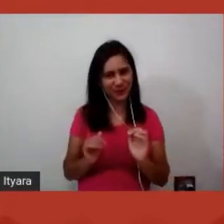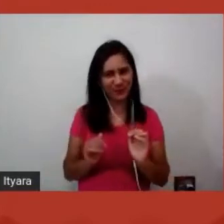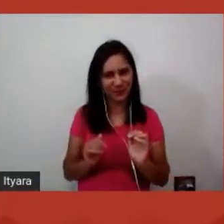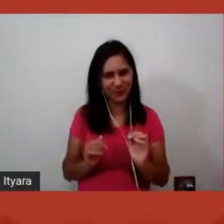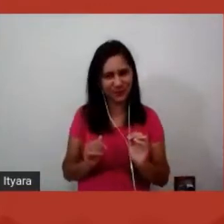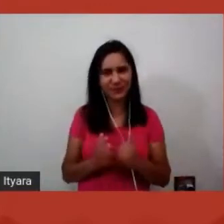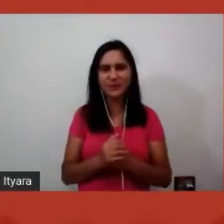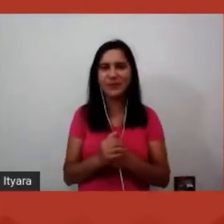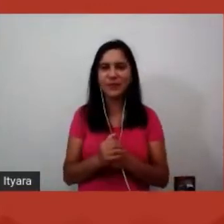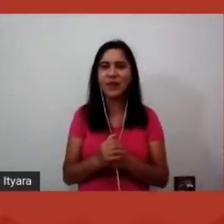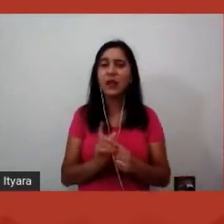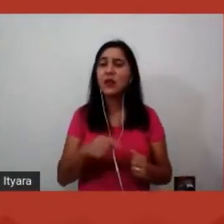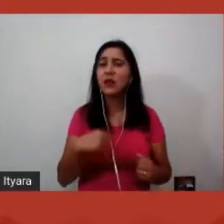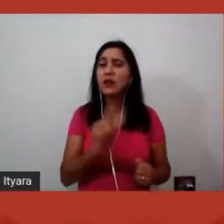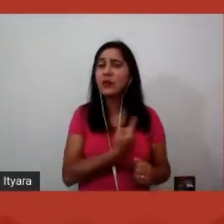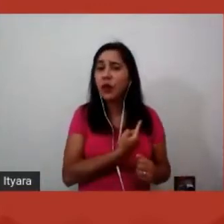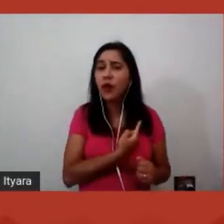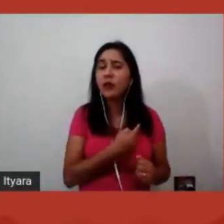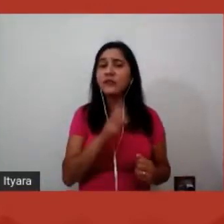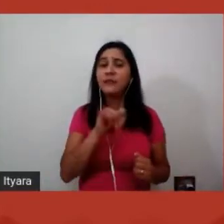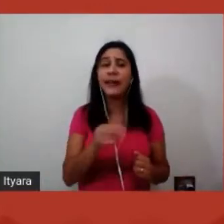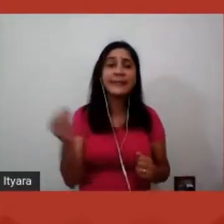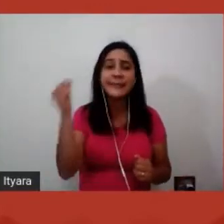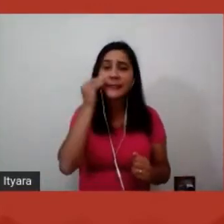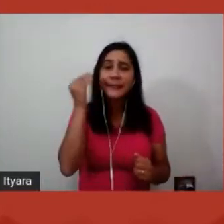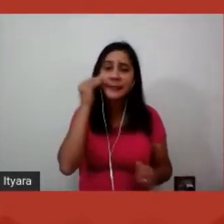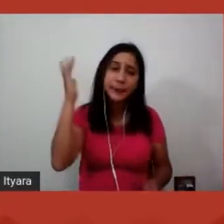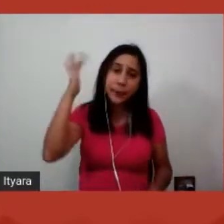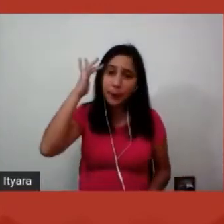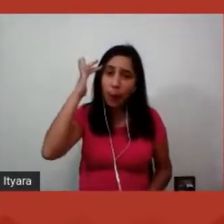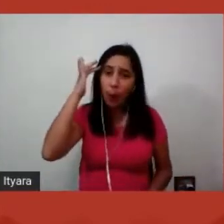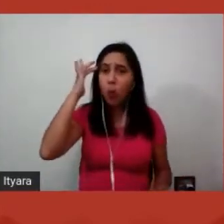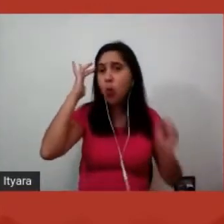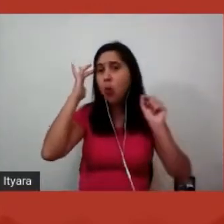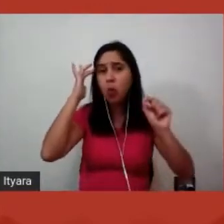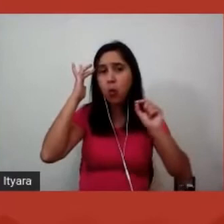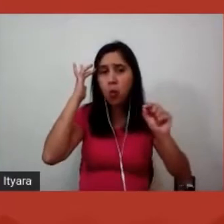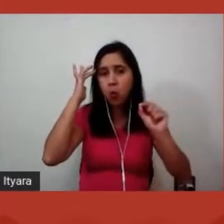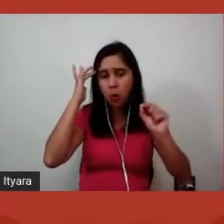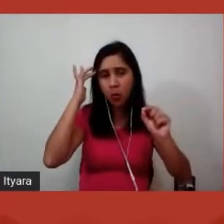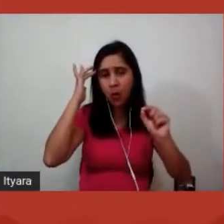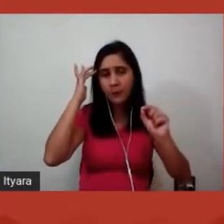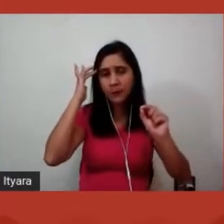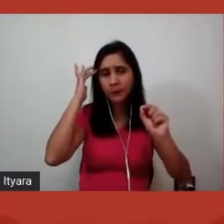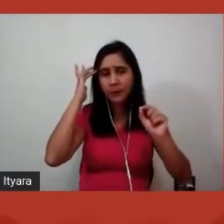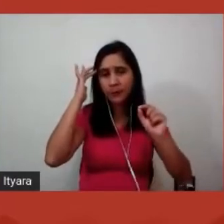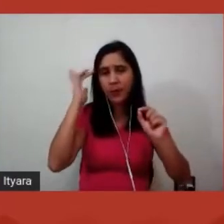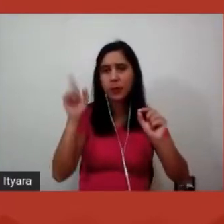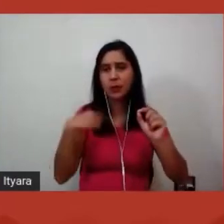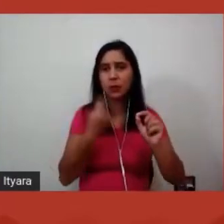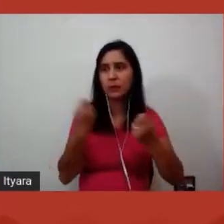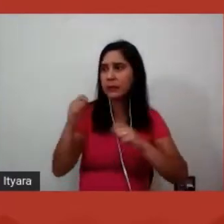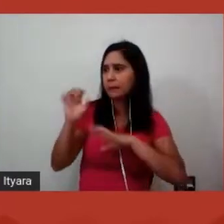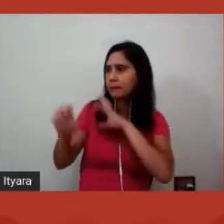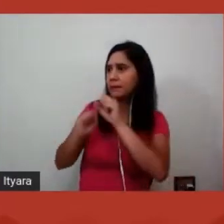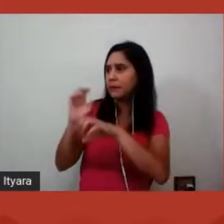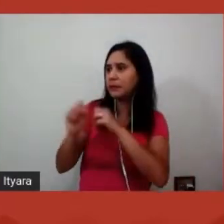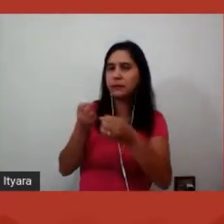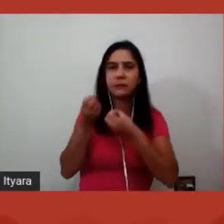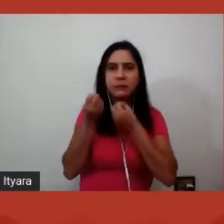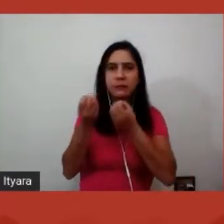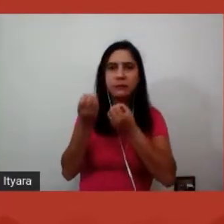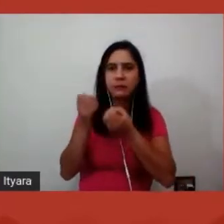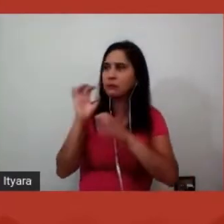o que, que a gente vai buscar, né, nessas hipóteses? Então, assim, o que a gente tem que buscar de informação